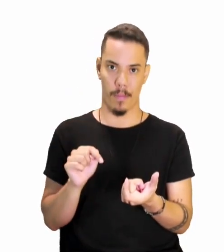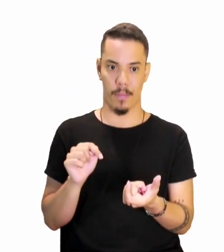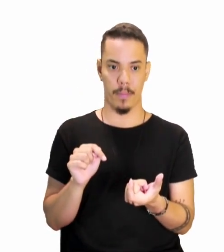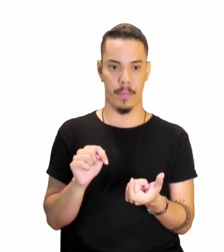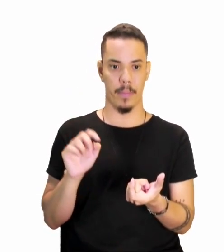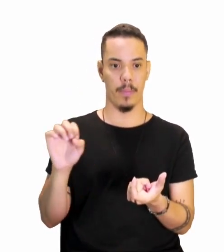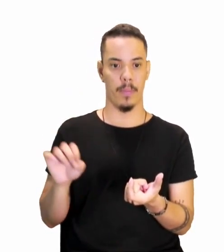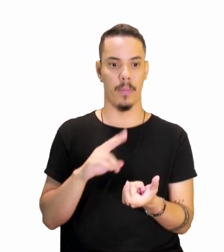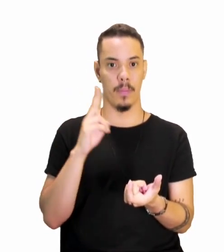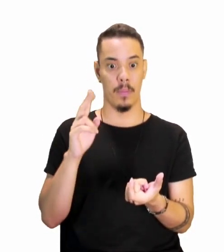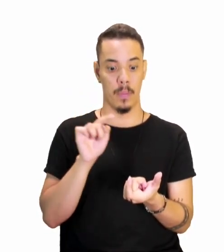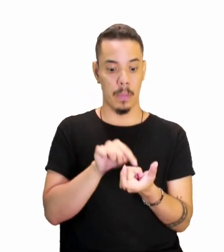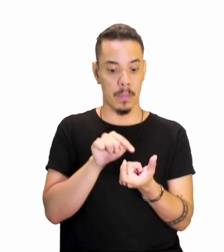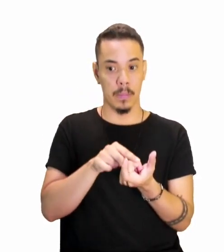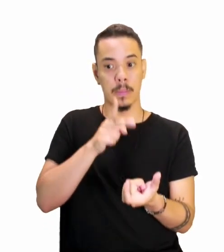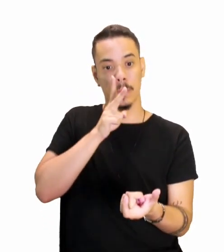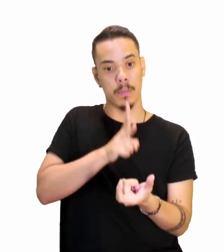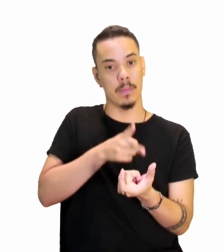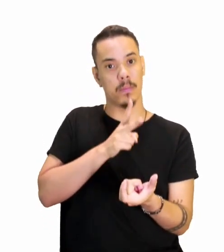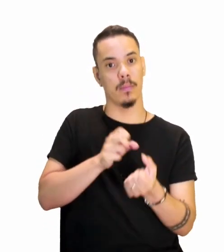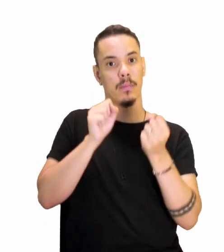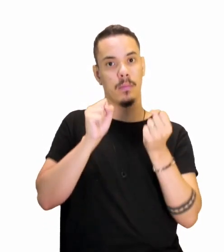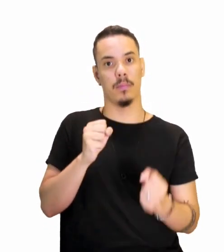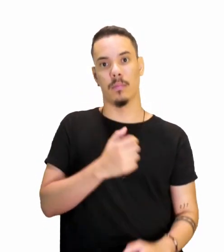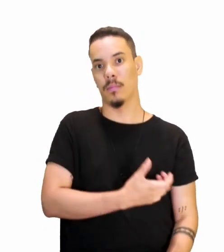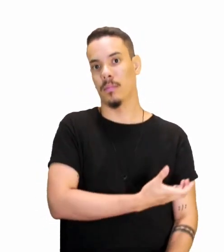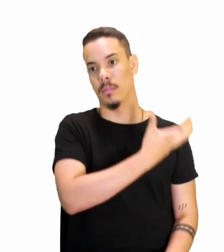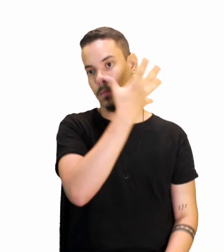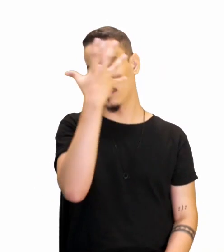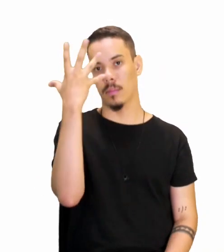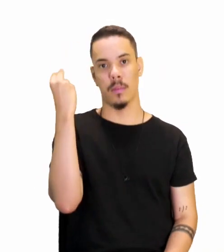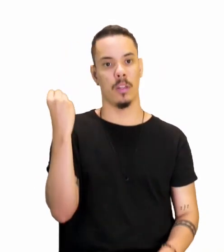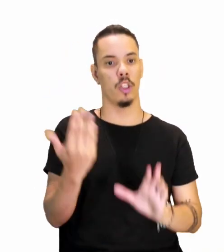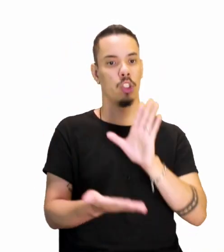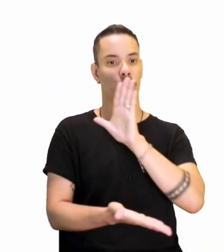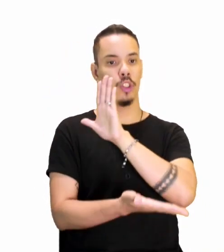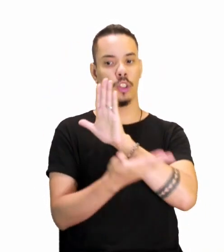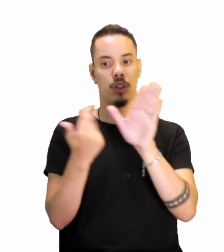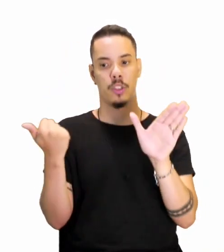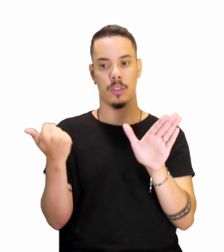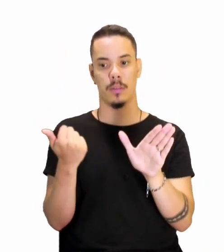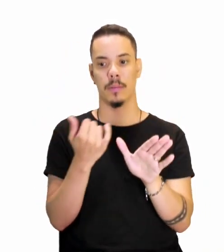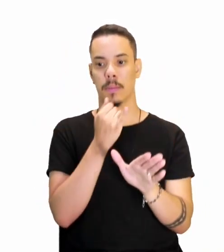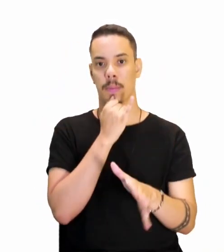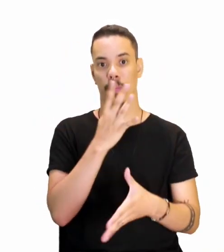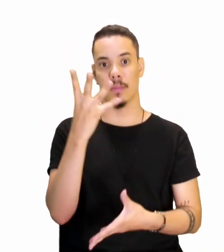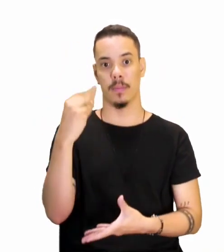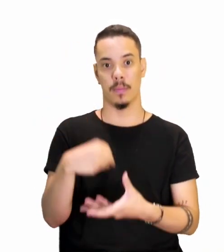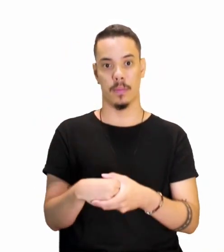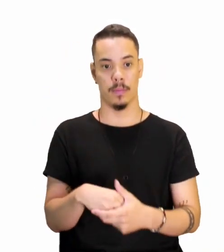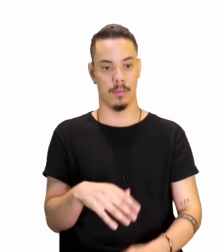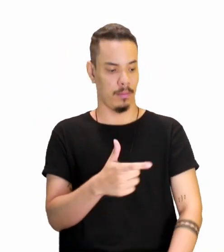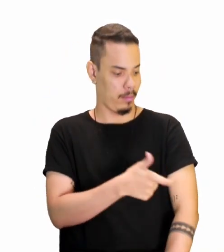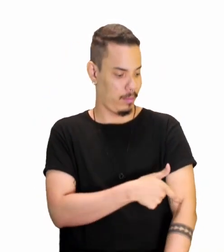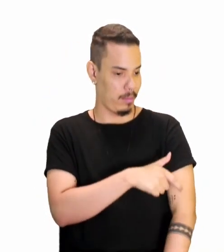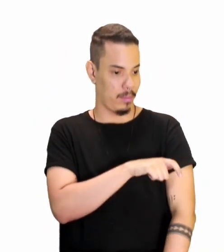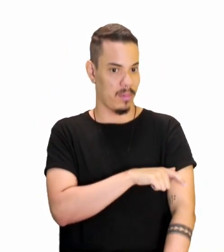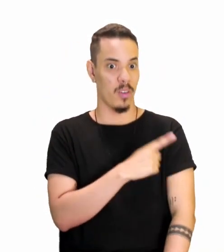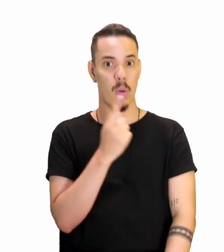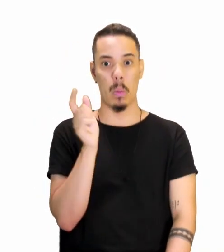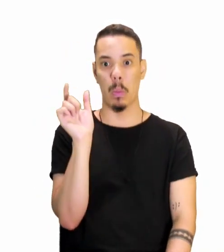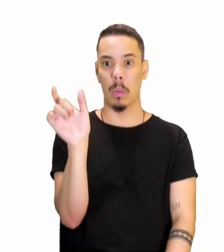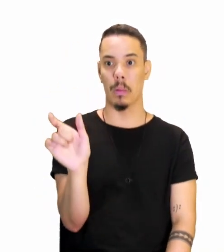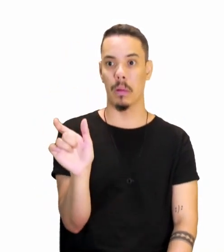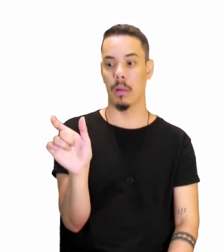Uma palavra, Amadinho, vamos esquecer essa questão de uma palavra. Quando tá lá no Fundamental 1, a gente fala uma